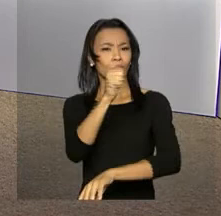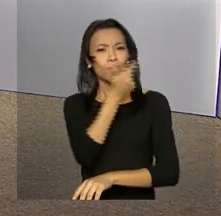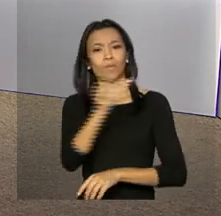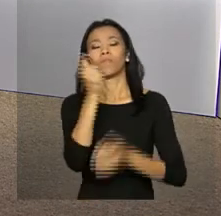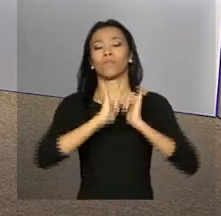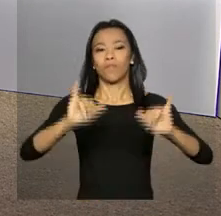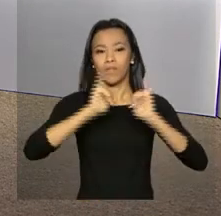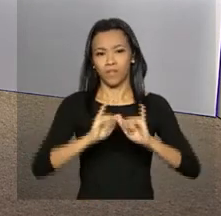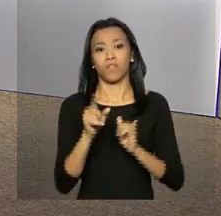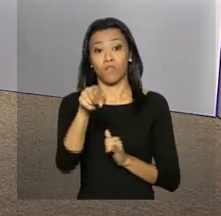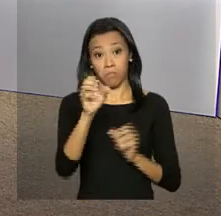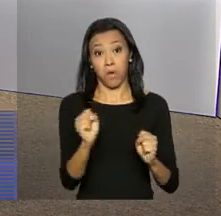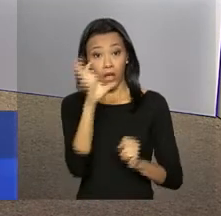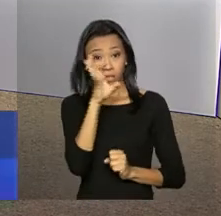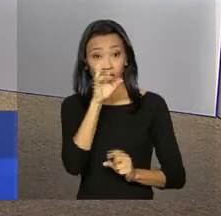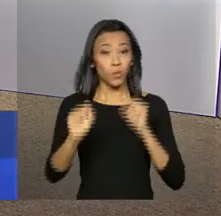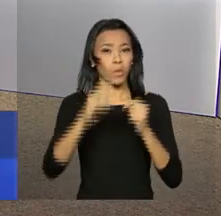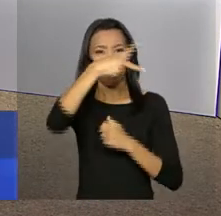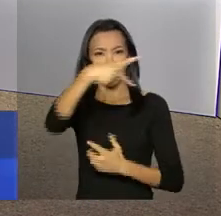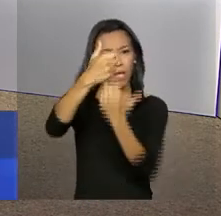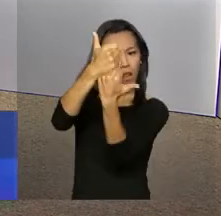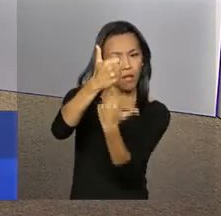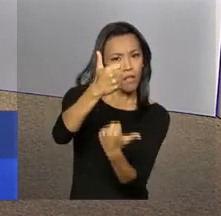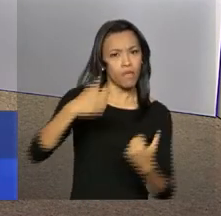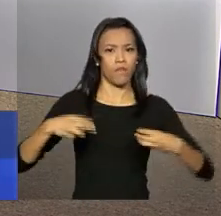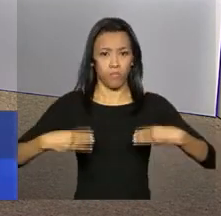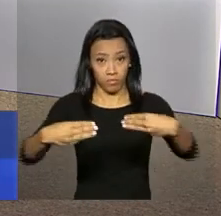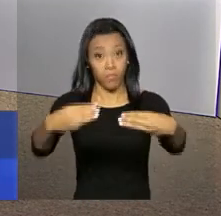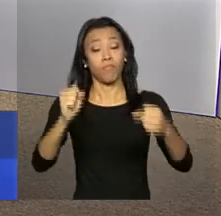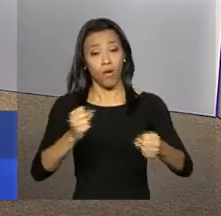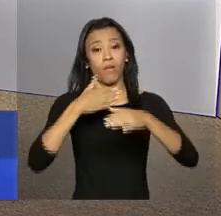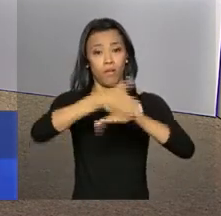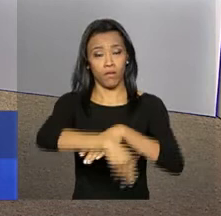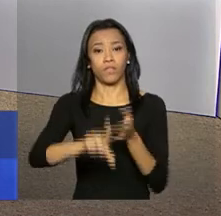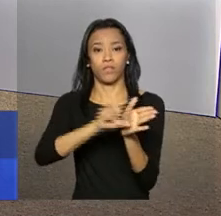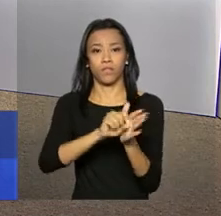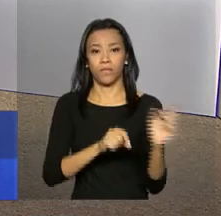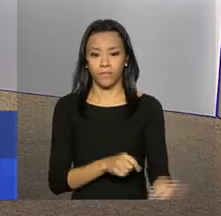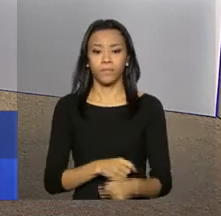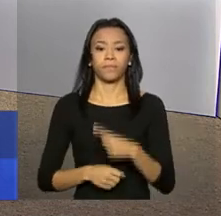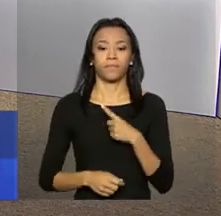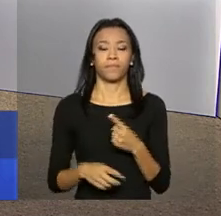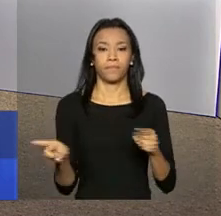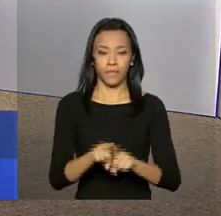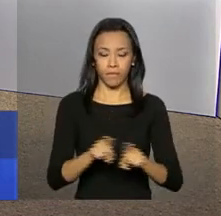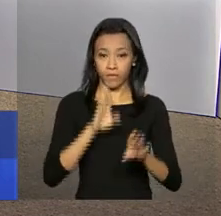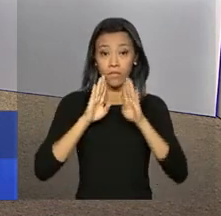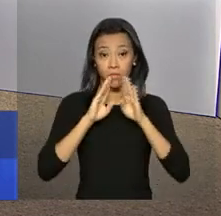outras informações. Acompanhe as novidades do Executivo Federal também nas nossas redes sociais,